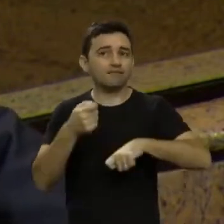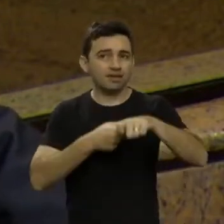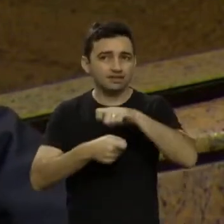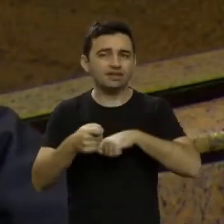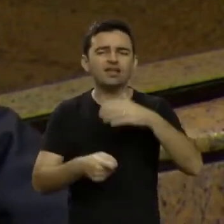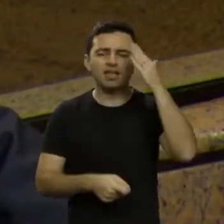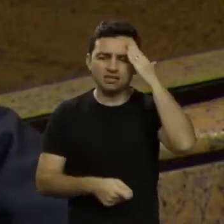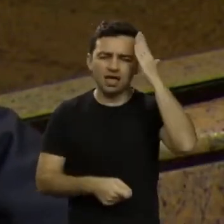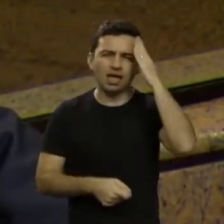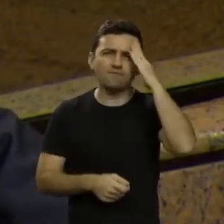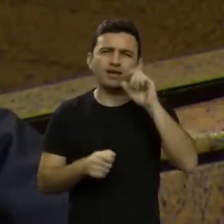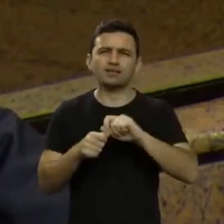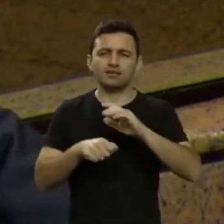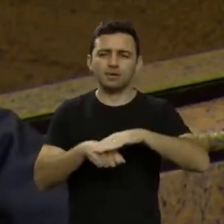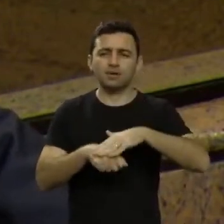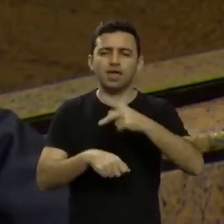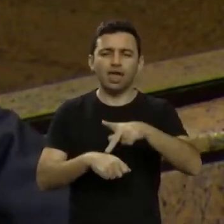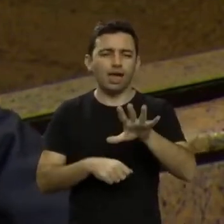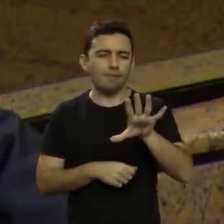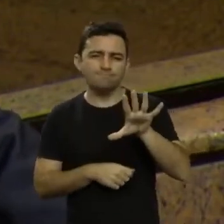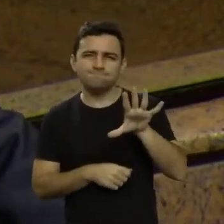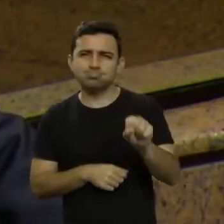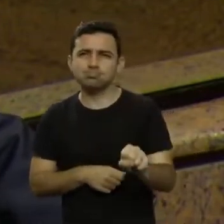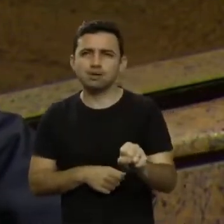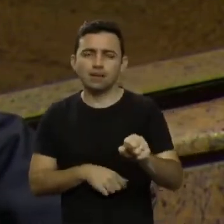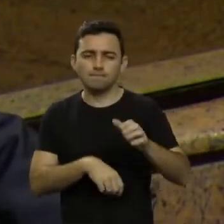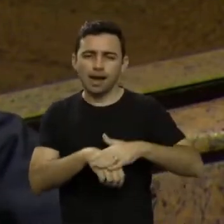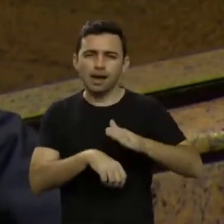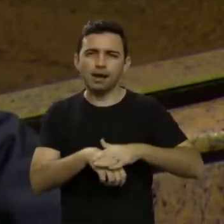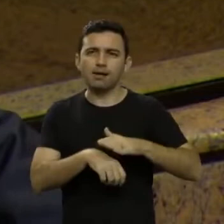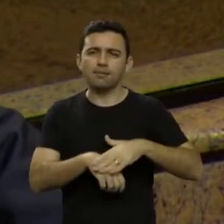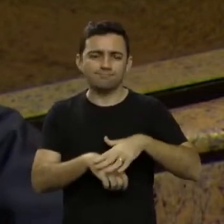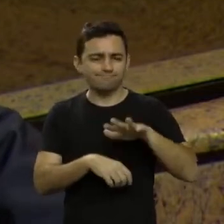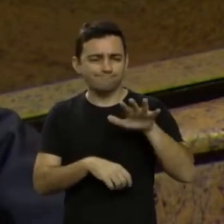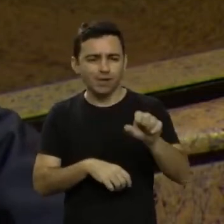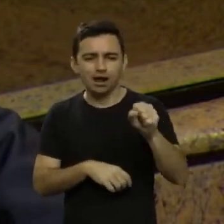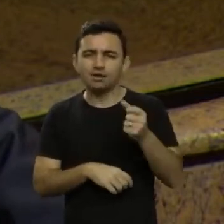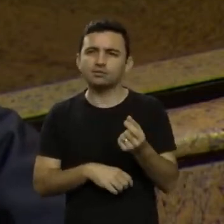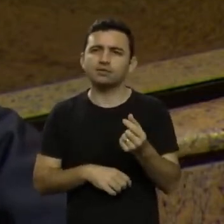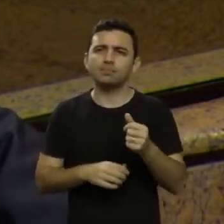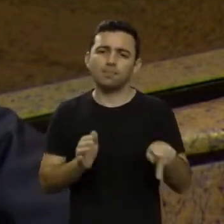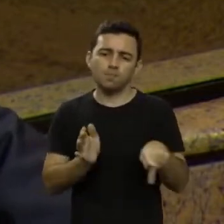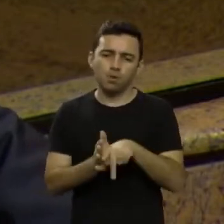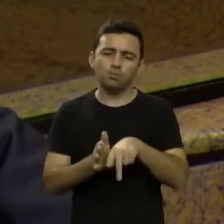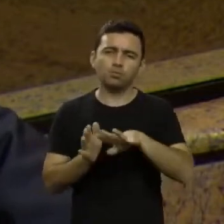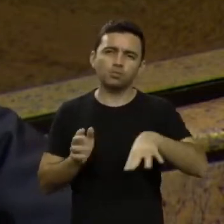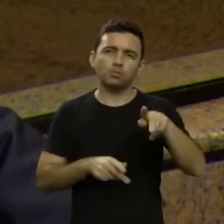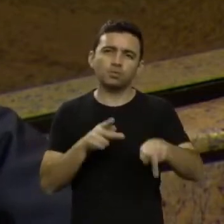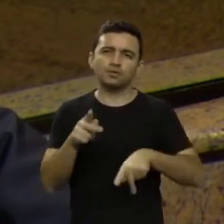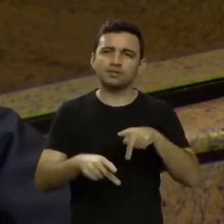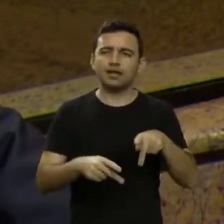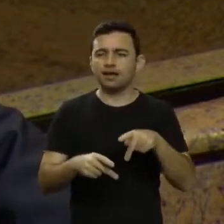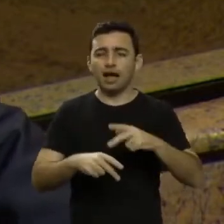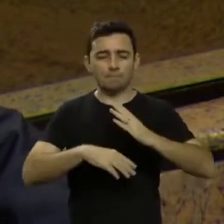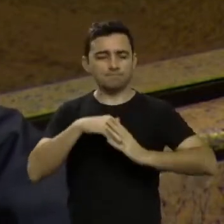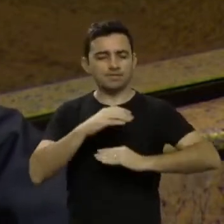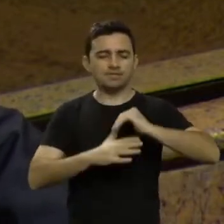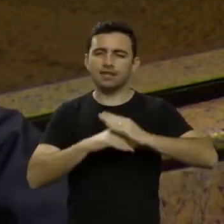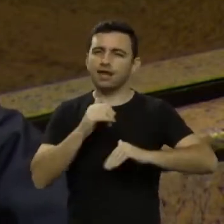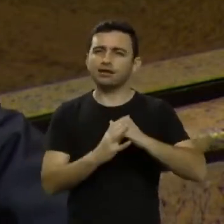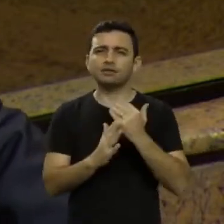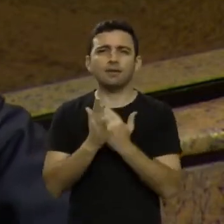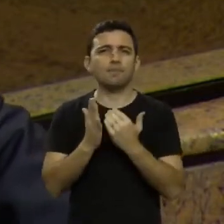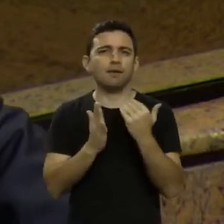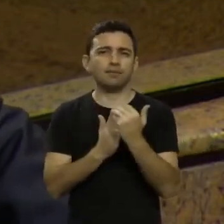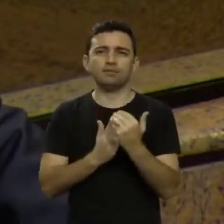bem, é botar a mão no bolso do catarinense. Isso eles fazem, infelizmente, com uma maestria ímpar. É muito